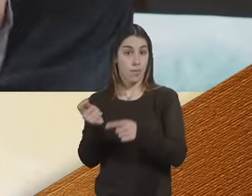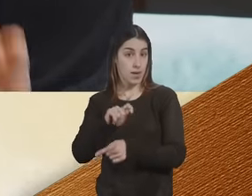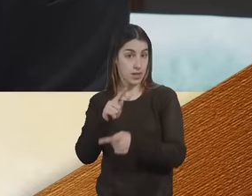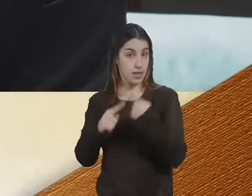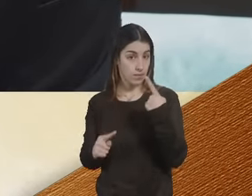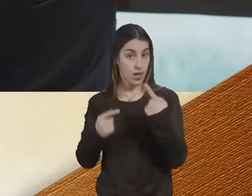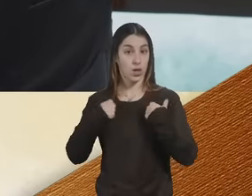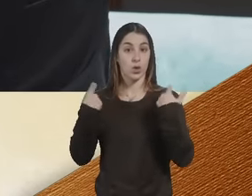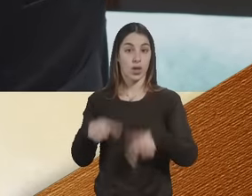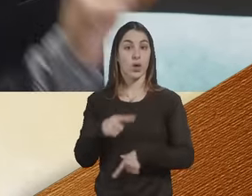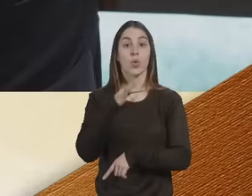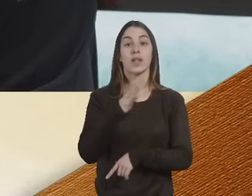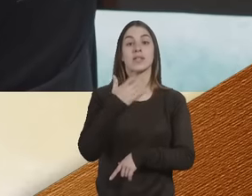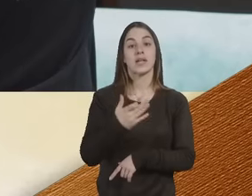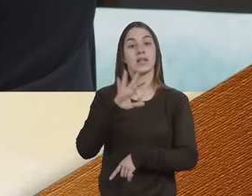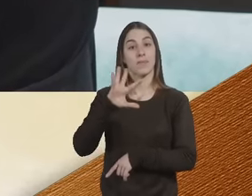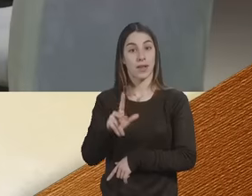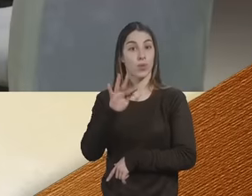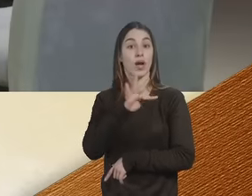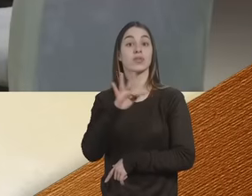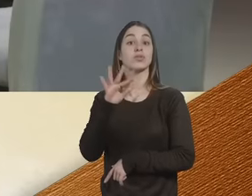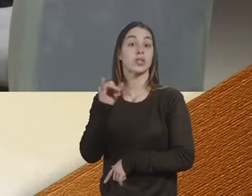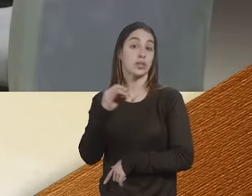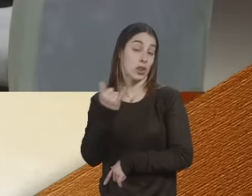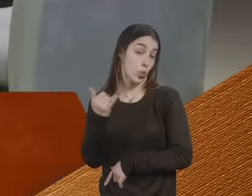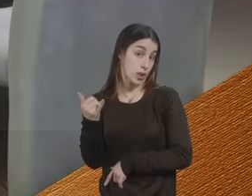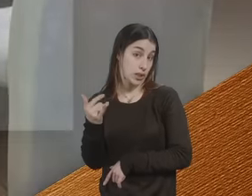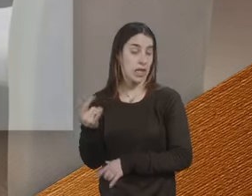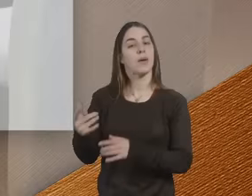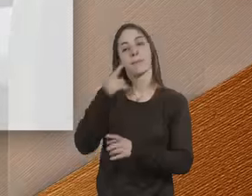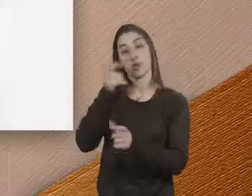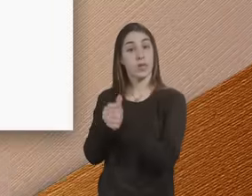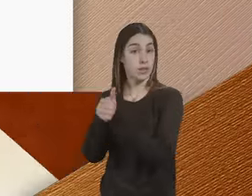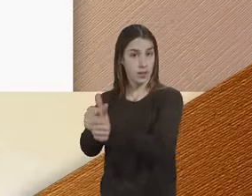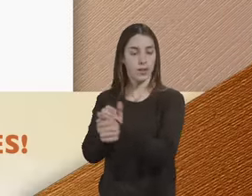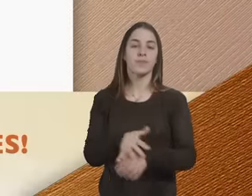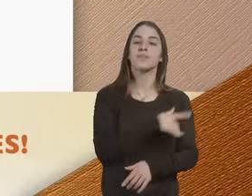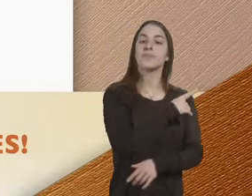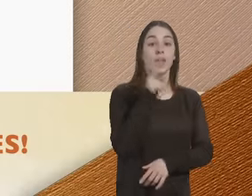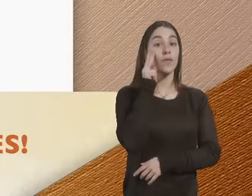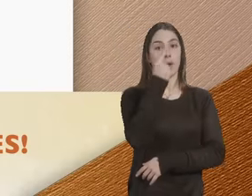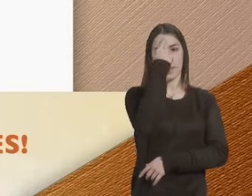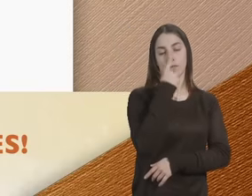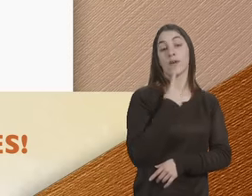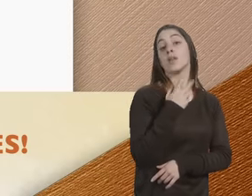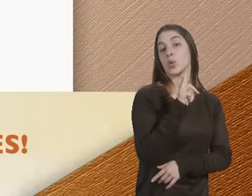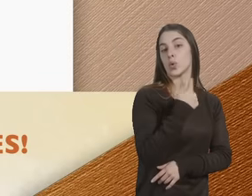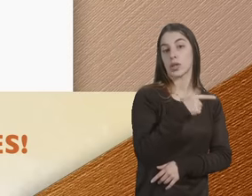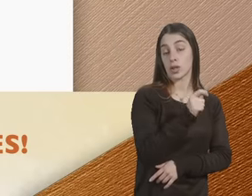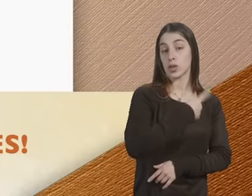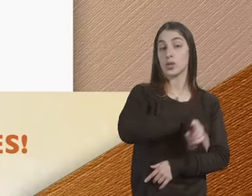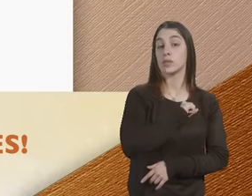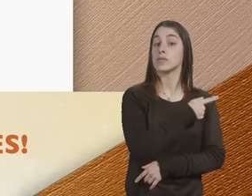mais de 47.412 seguidores. Podem ver agora no vosso ecrã, vai estar a passar o perfil da nossa Ruth, que